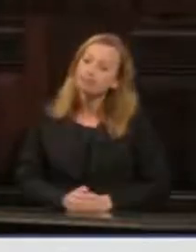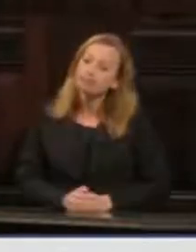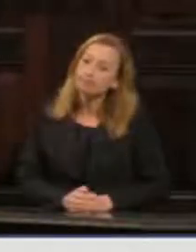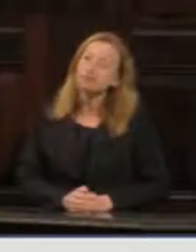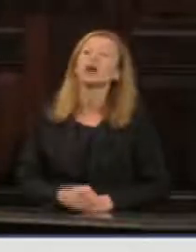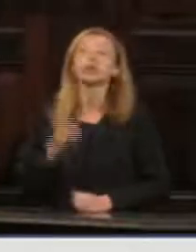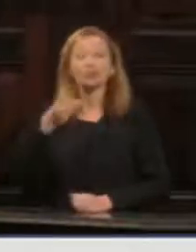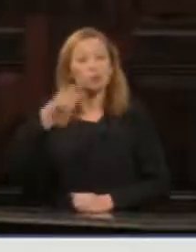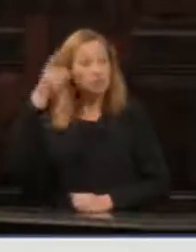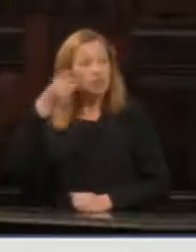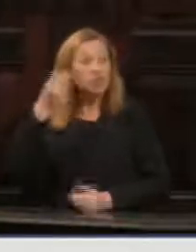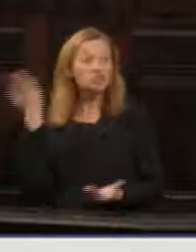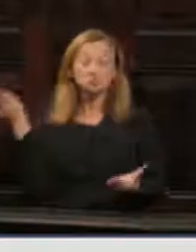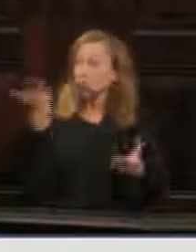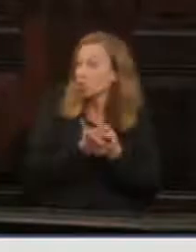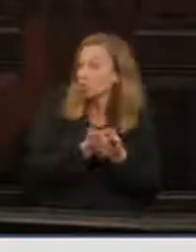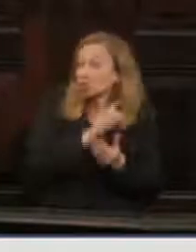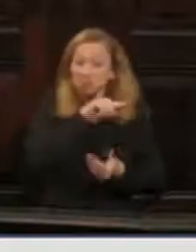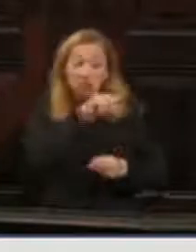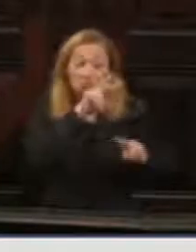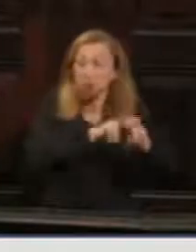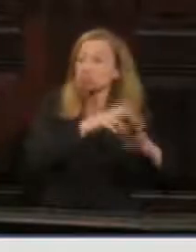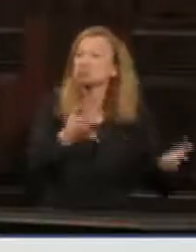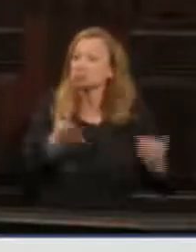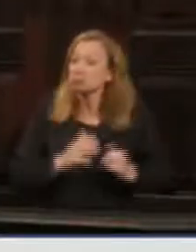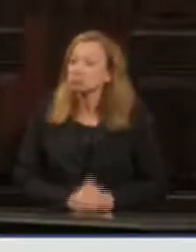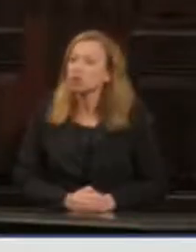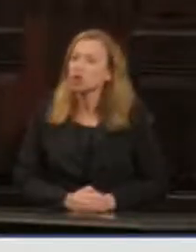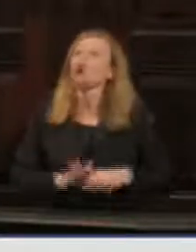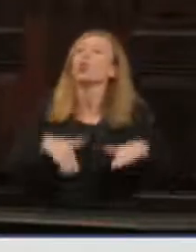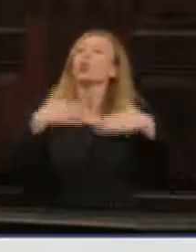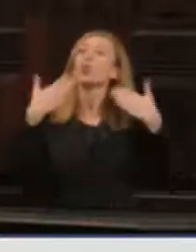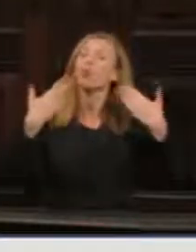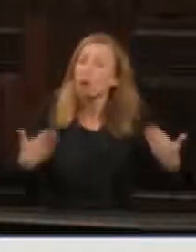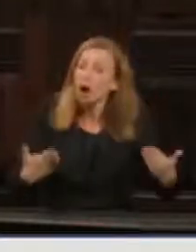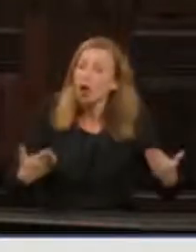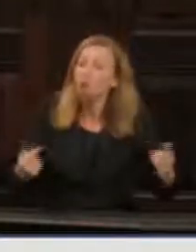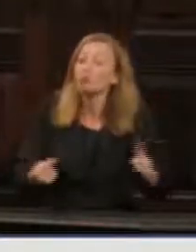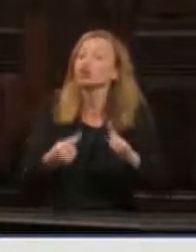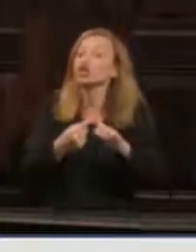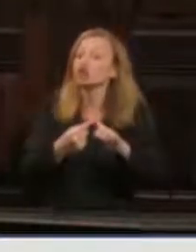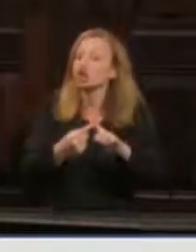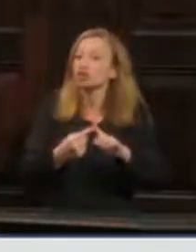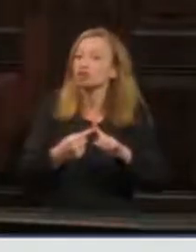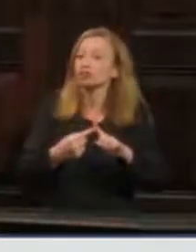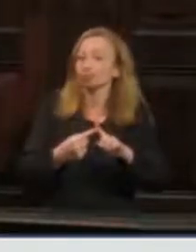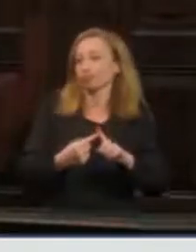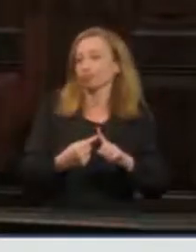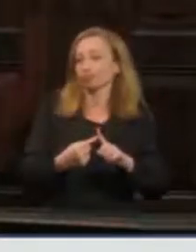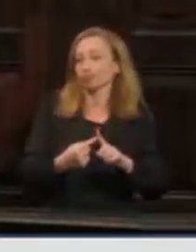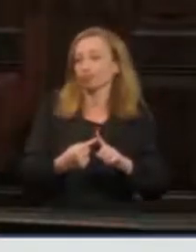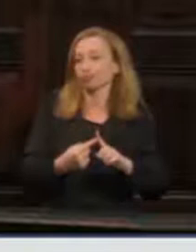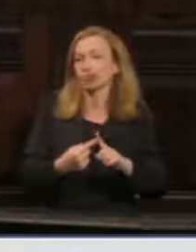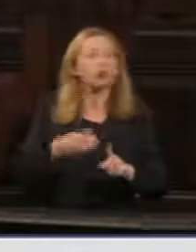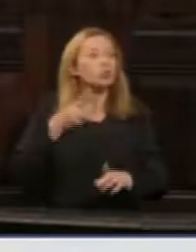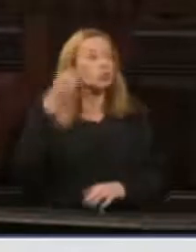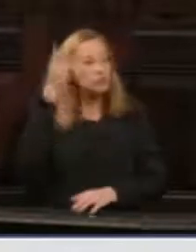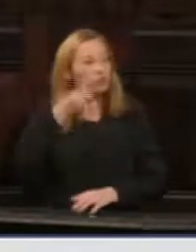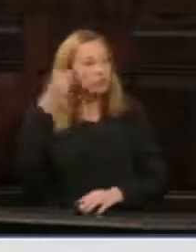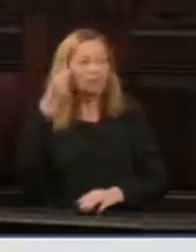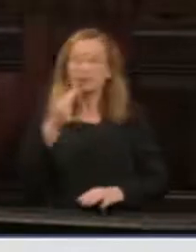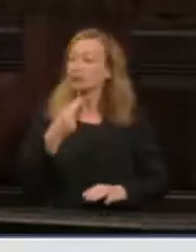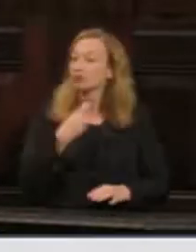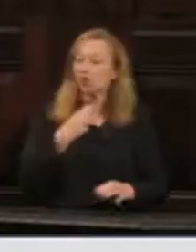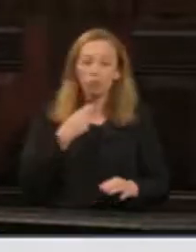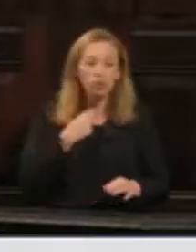resposta à justiça serem empossados? Qual é a utilidade de um deputado que não vai ter condições de exercer seu mandato